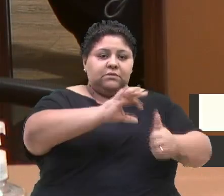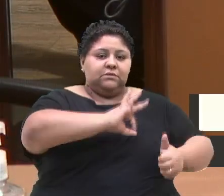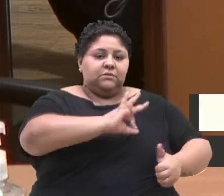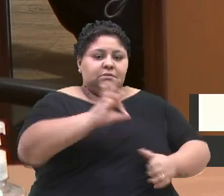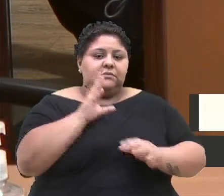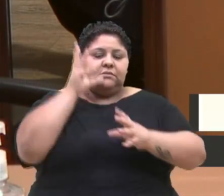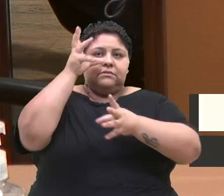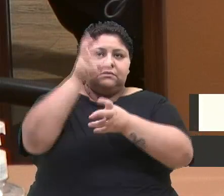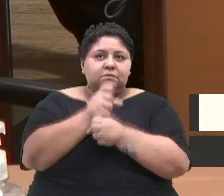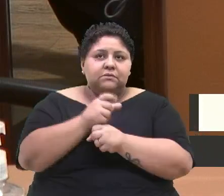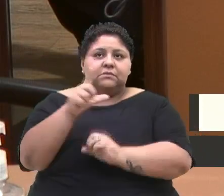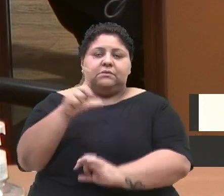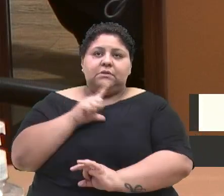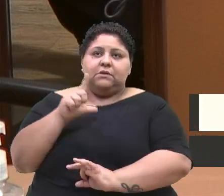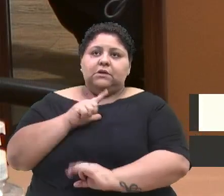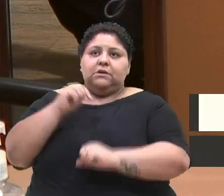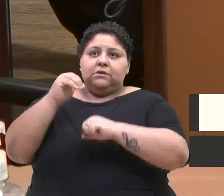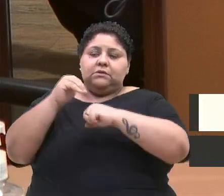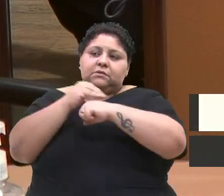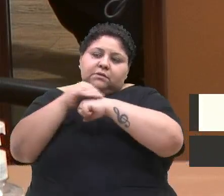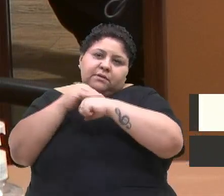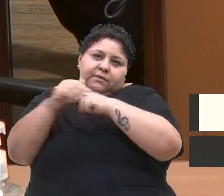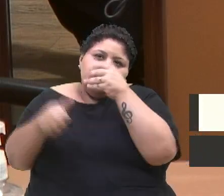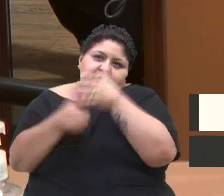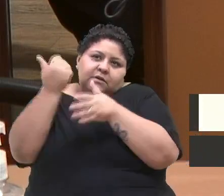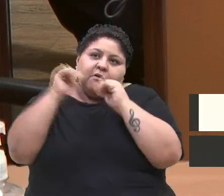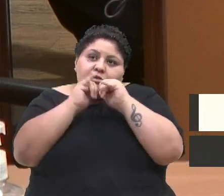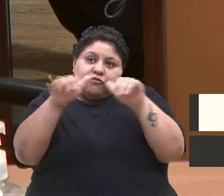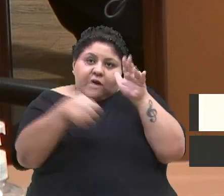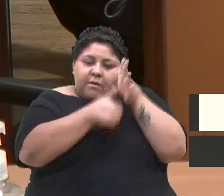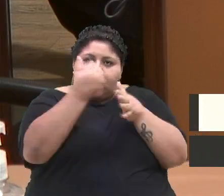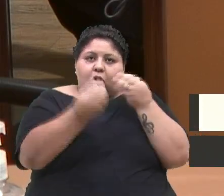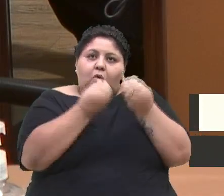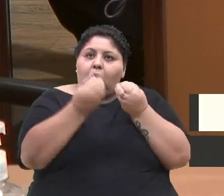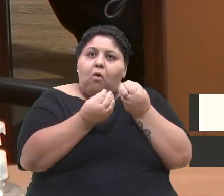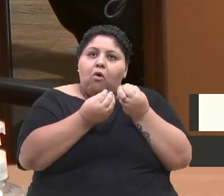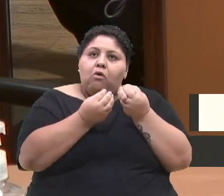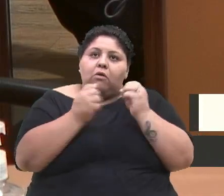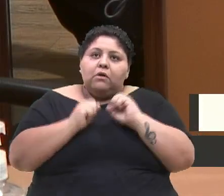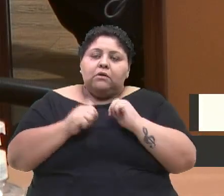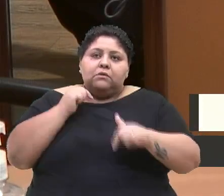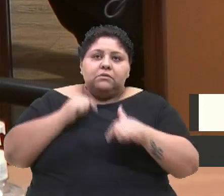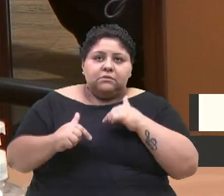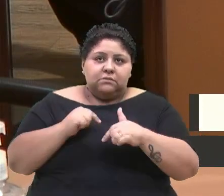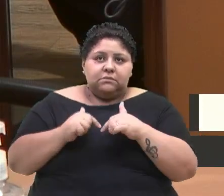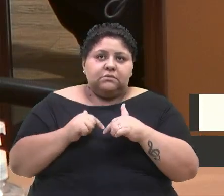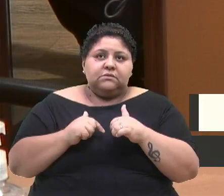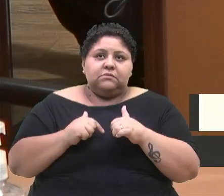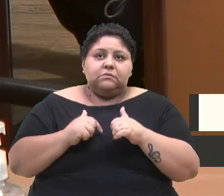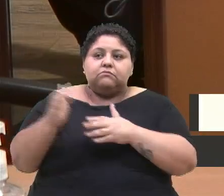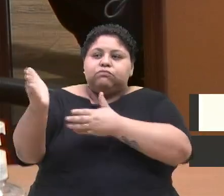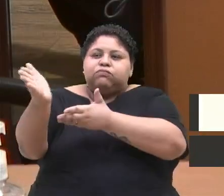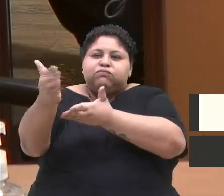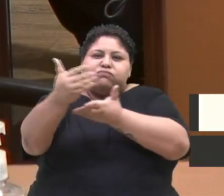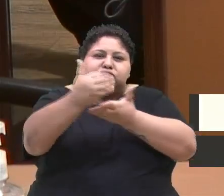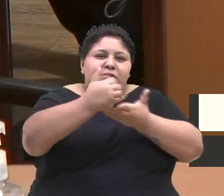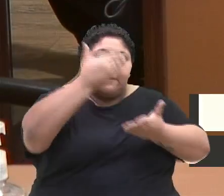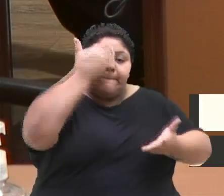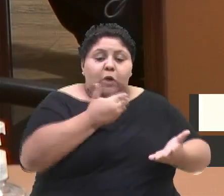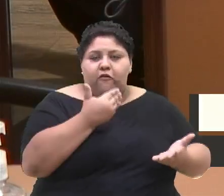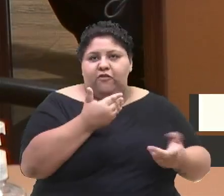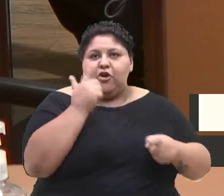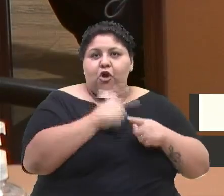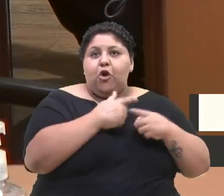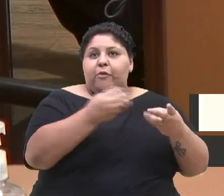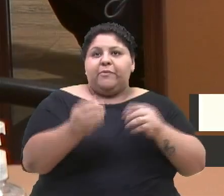né, ter uma conversa melhor, divulgar melhor como funciona o trabalho deles, como denunciar, como coletar provas, porque muitas vezes as